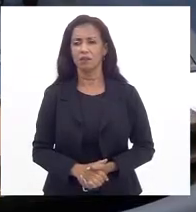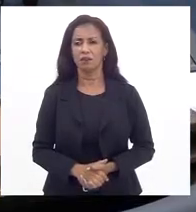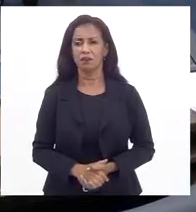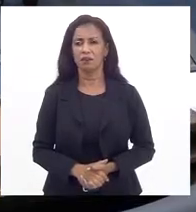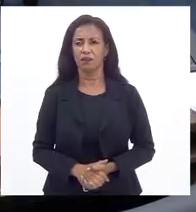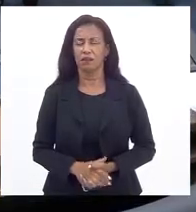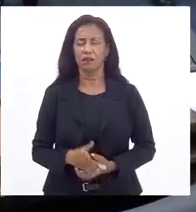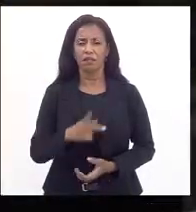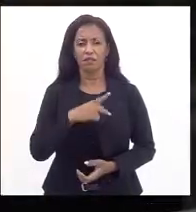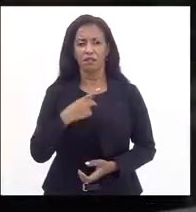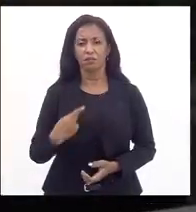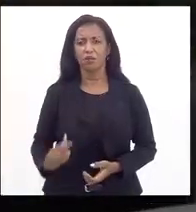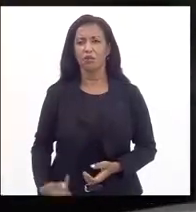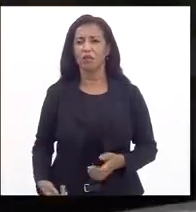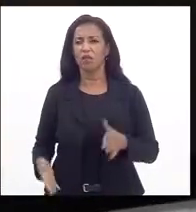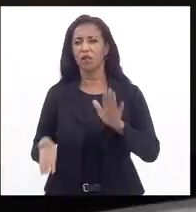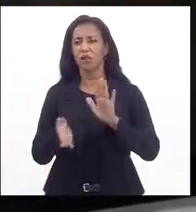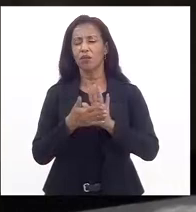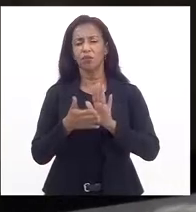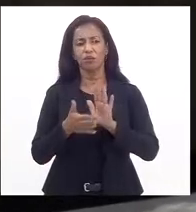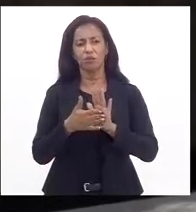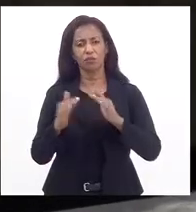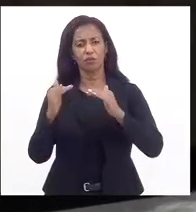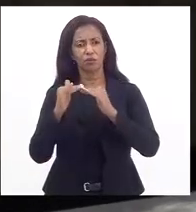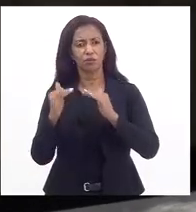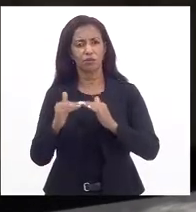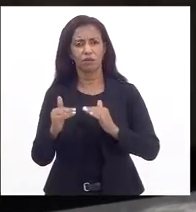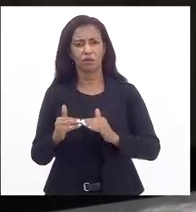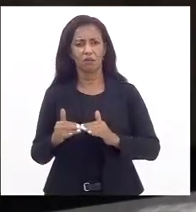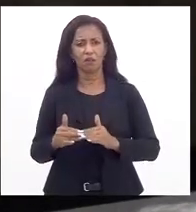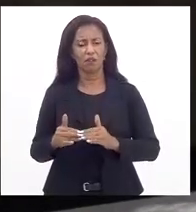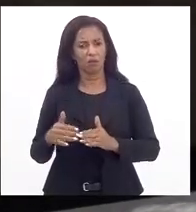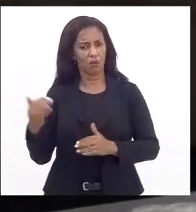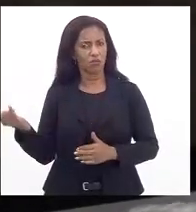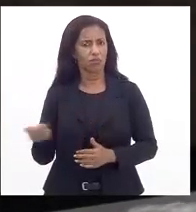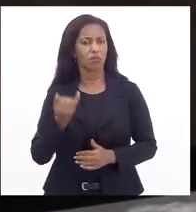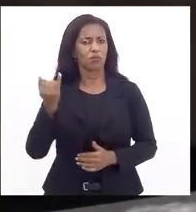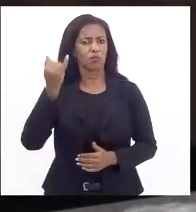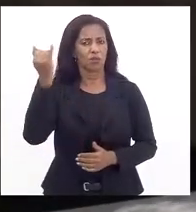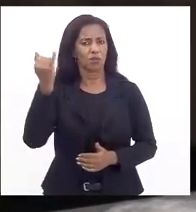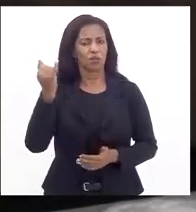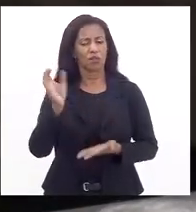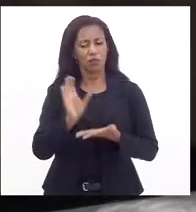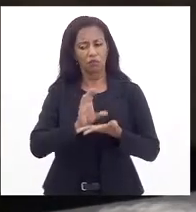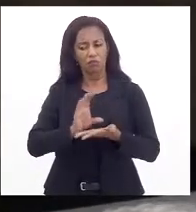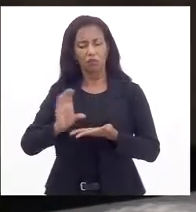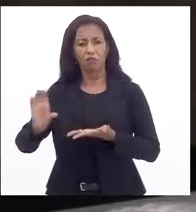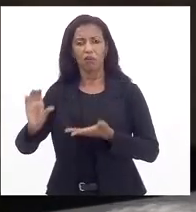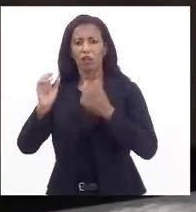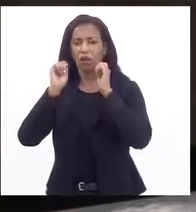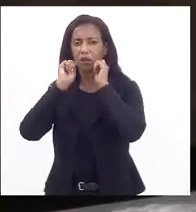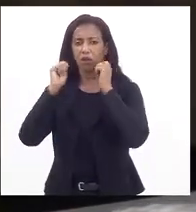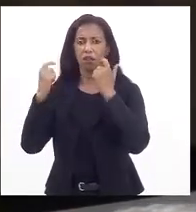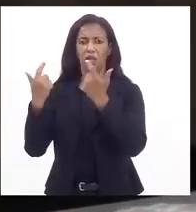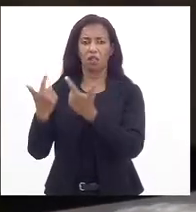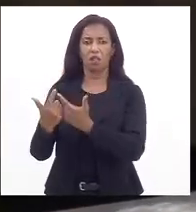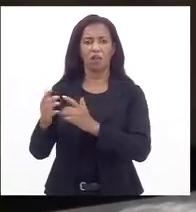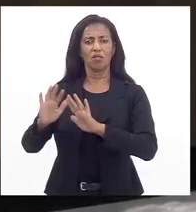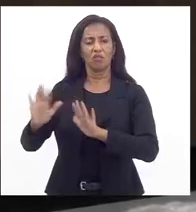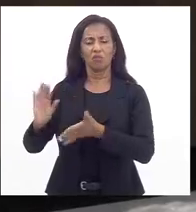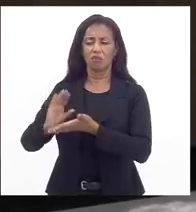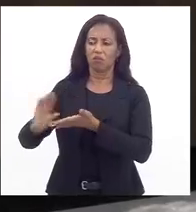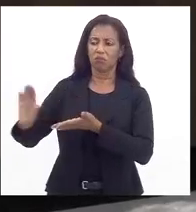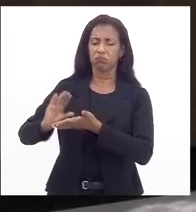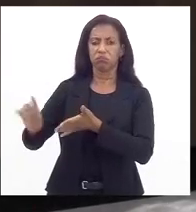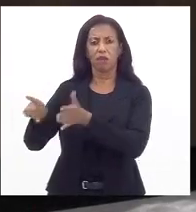senhor presidente o parecer a favorável bastante meritório que a gente usa e parte do fundo da alerj não só